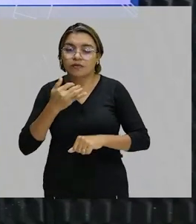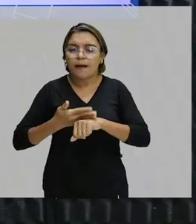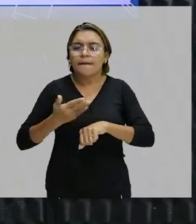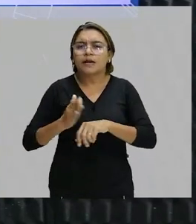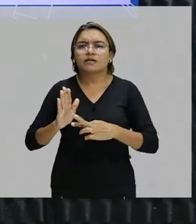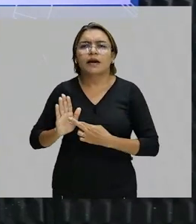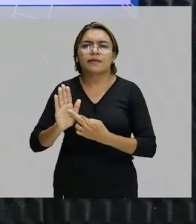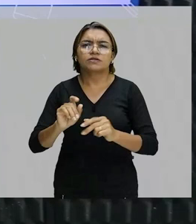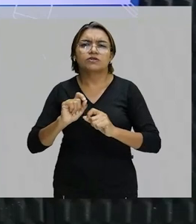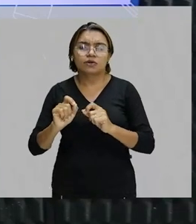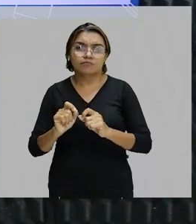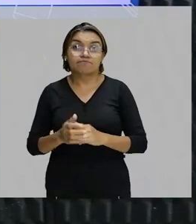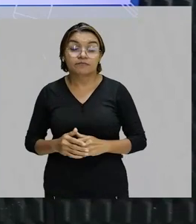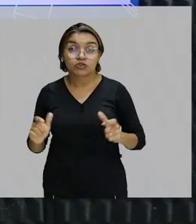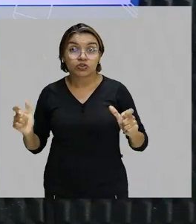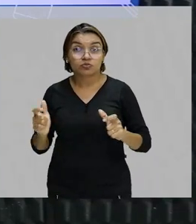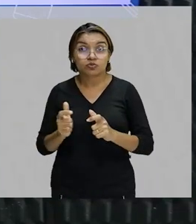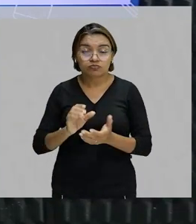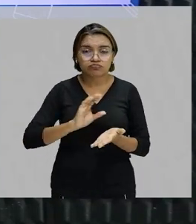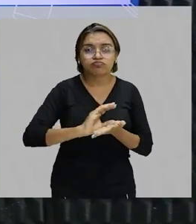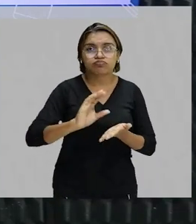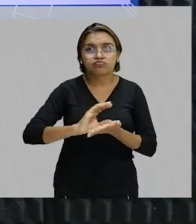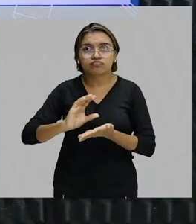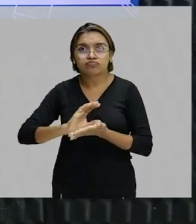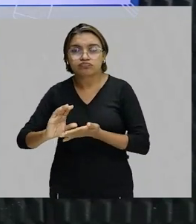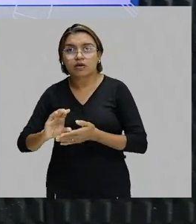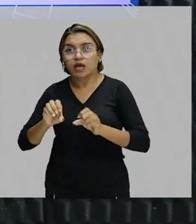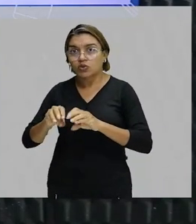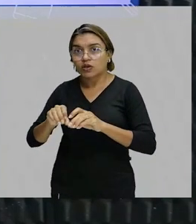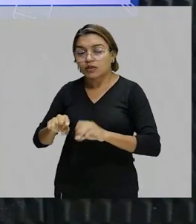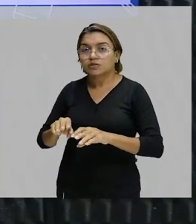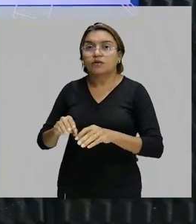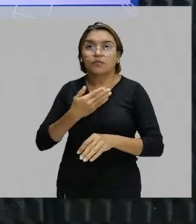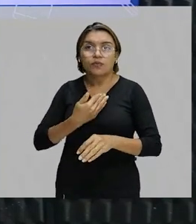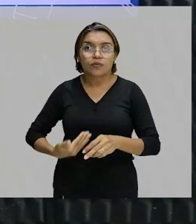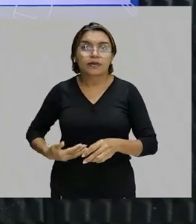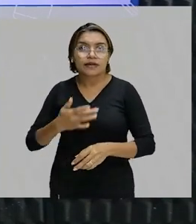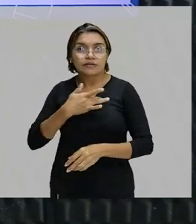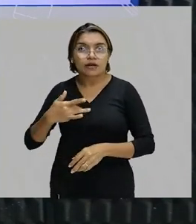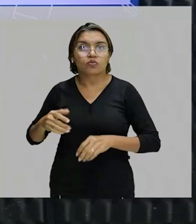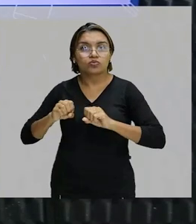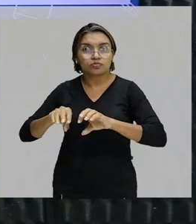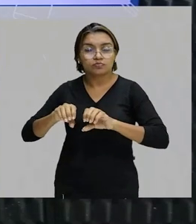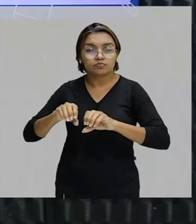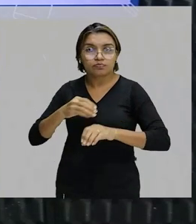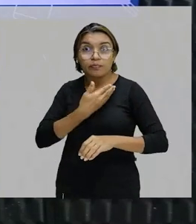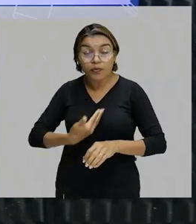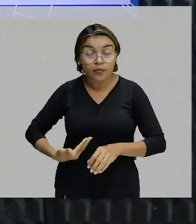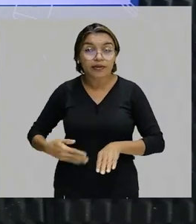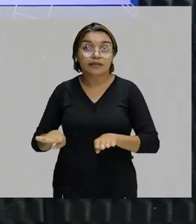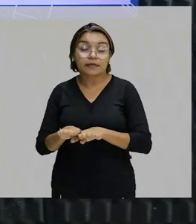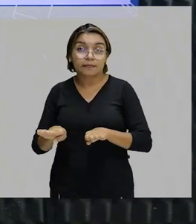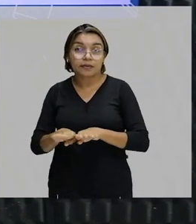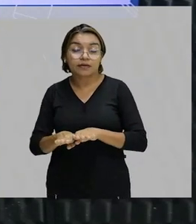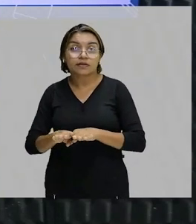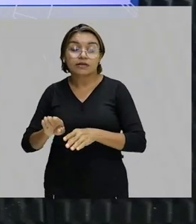representa uma diminuição de investimento em educação pública saúde pública Segurança Pública exatamente para não furar